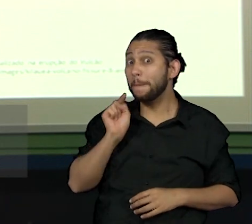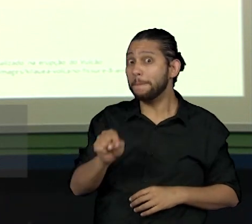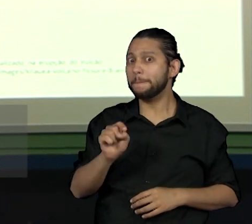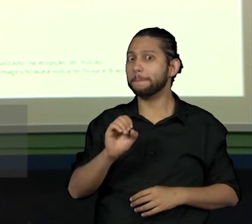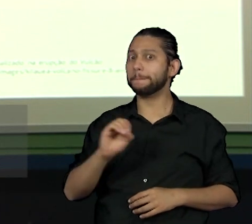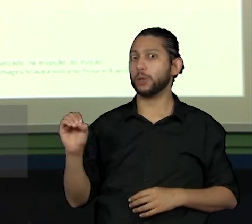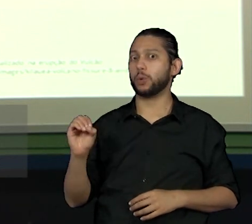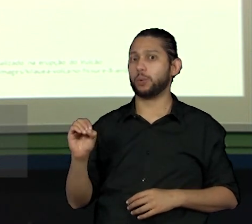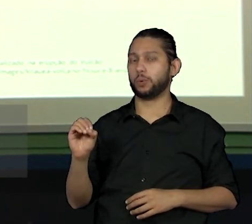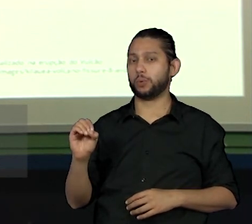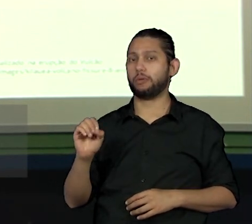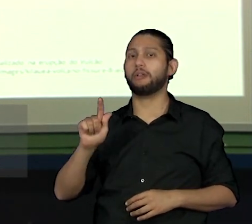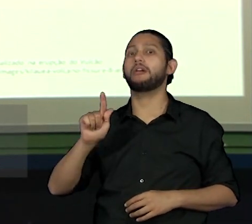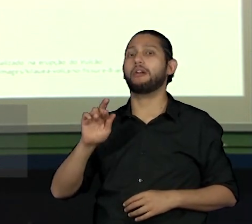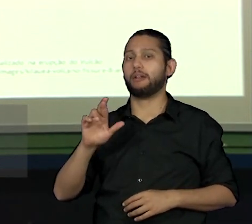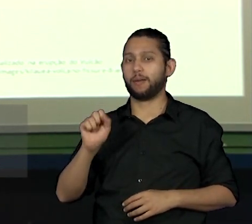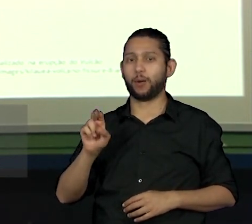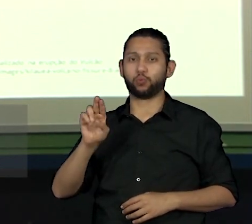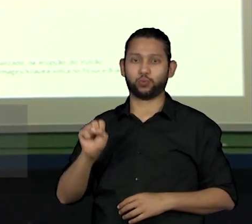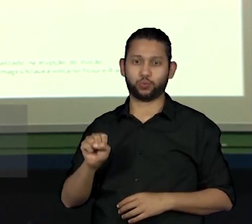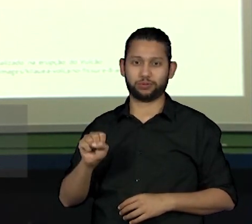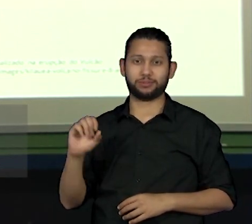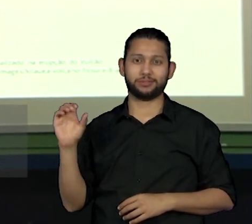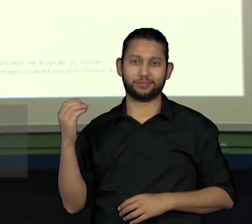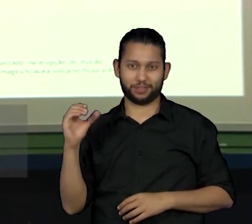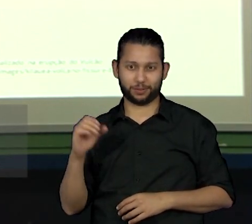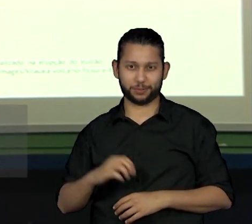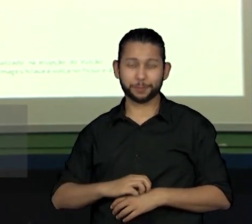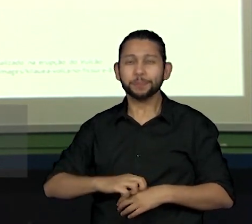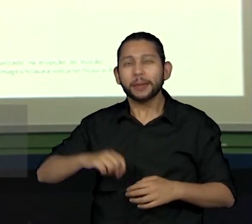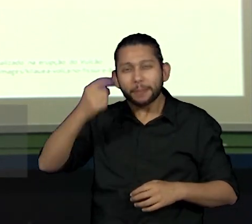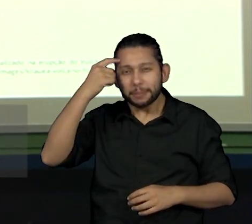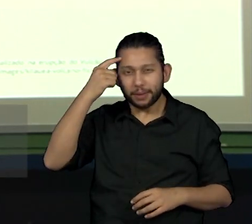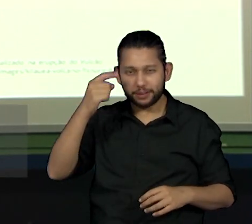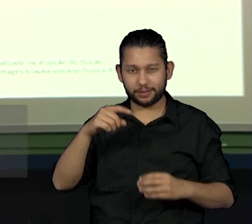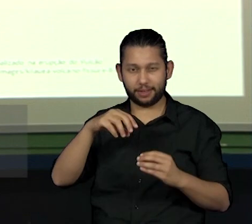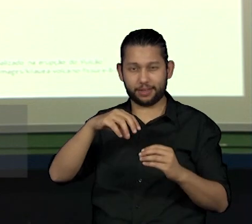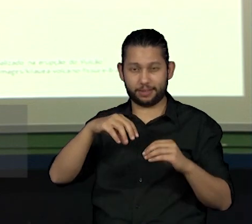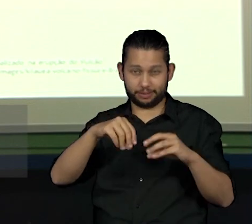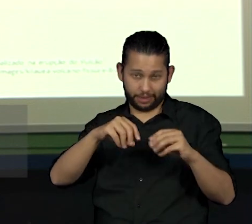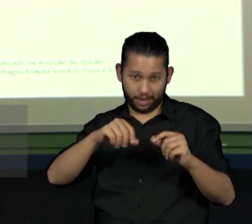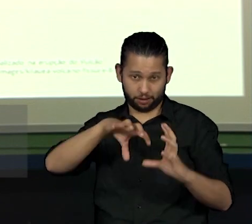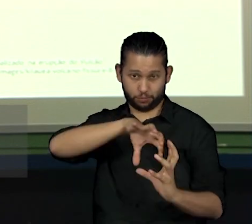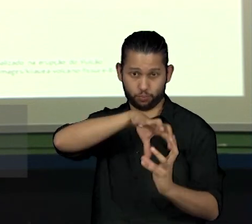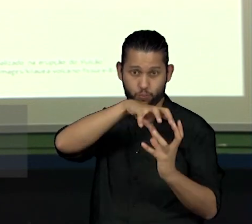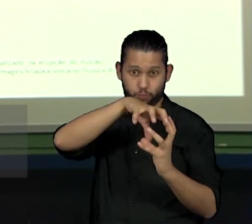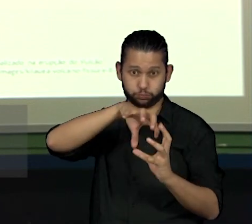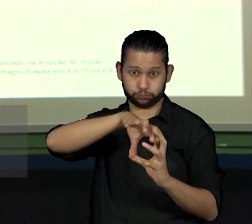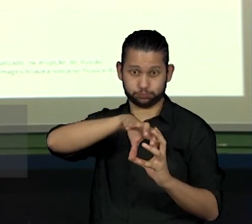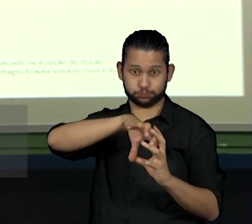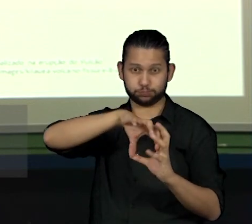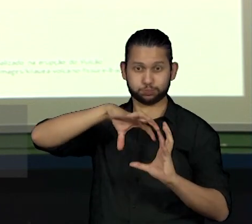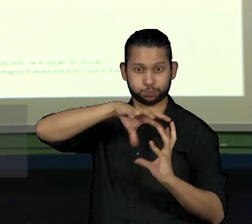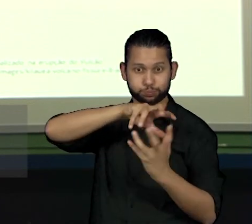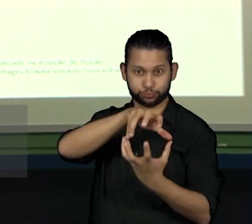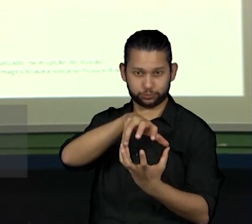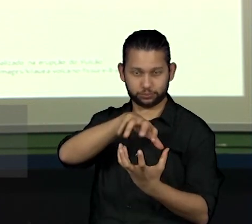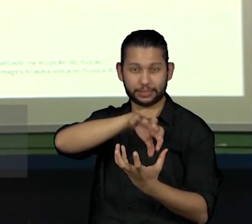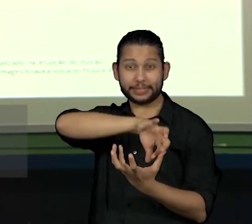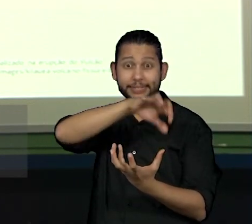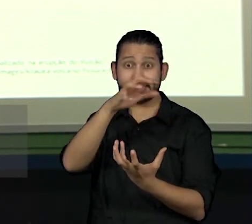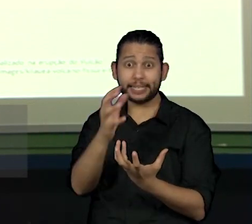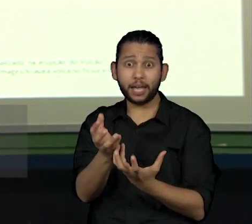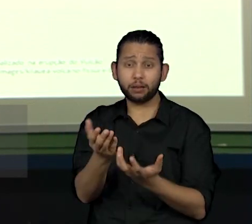aí. Então imagine, a Terra é um ambiente fechado por dentro. Aí você tem uma alta temperatura.